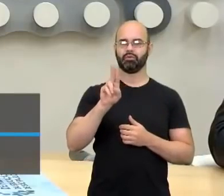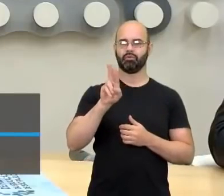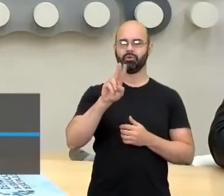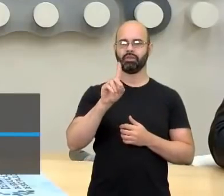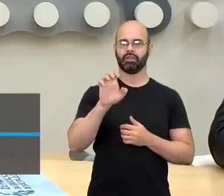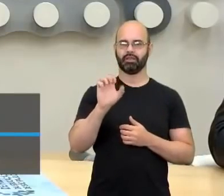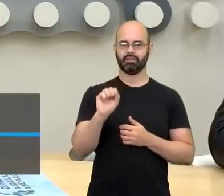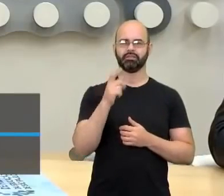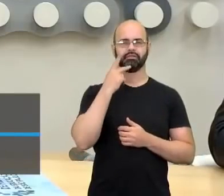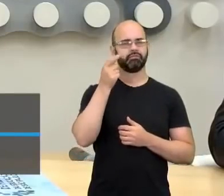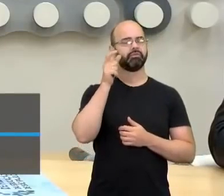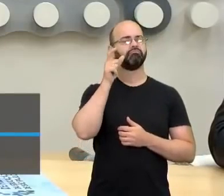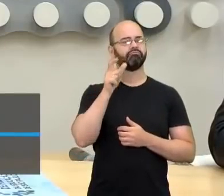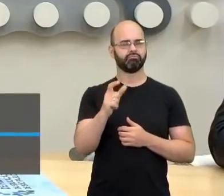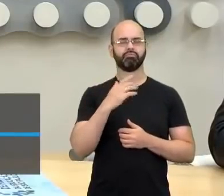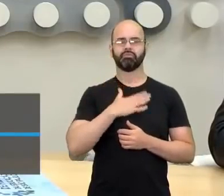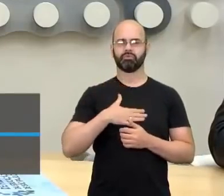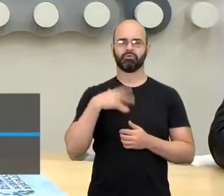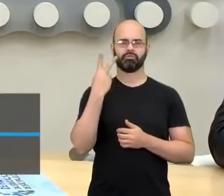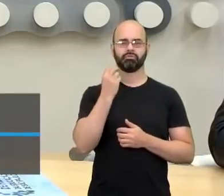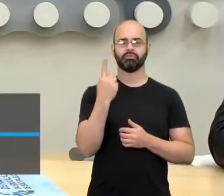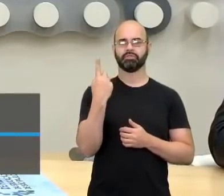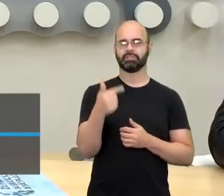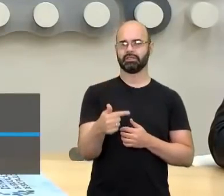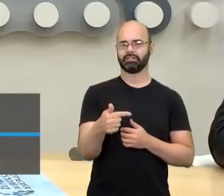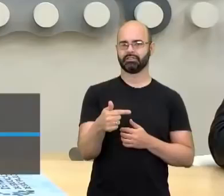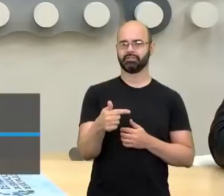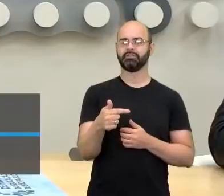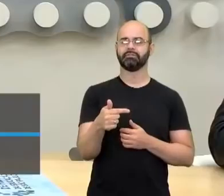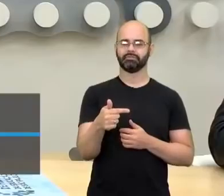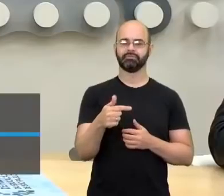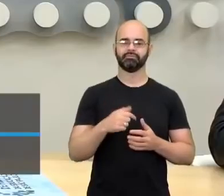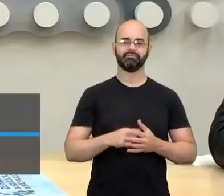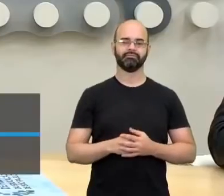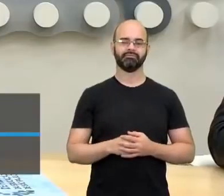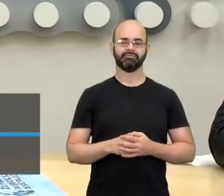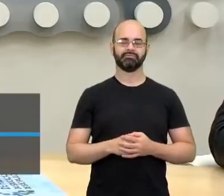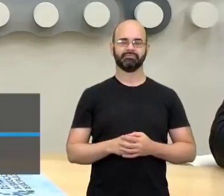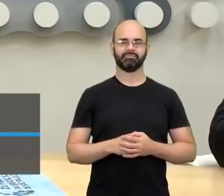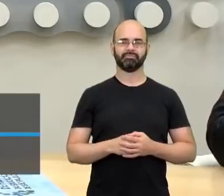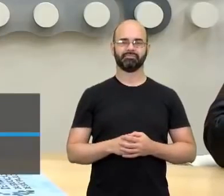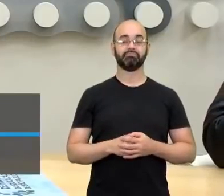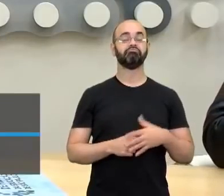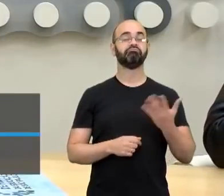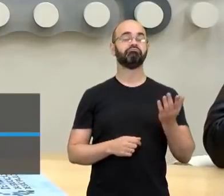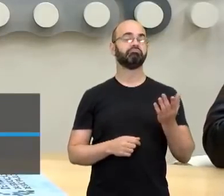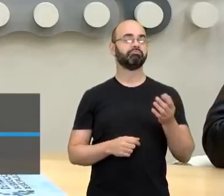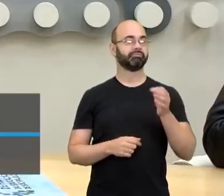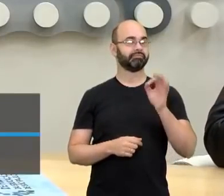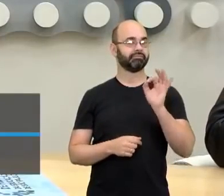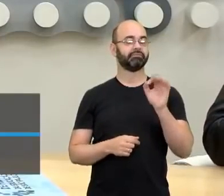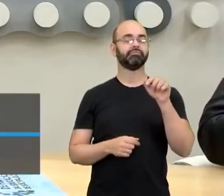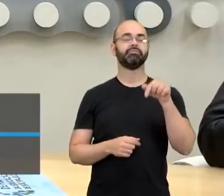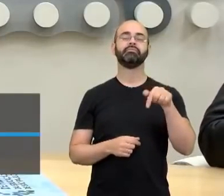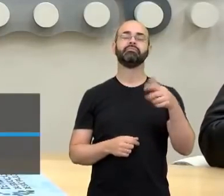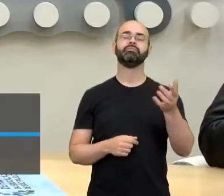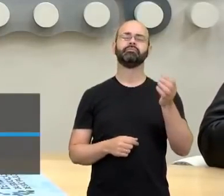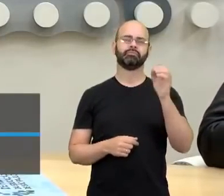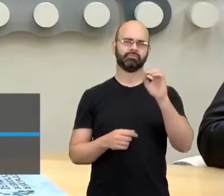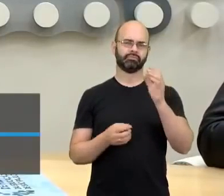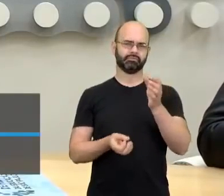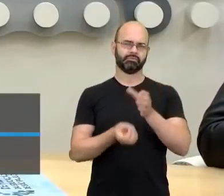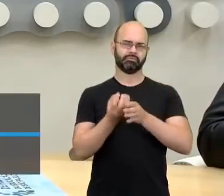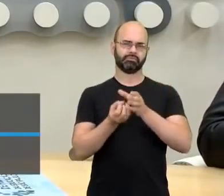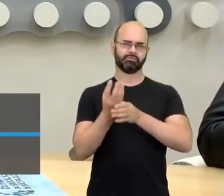experiência muito interessante em 2017. E aí, será que aqui na nossa cidade existem várias obras aí? Você já